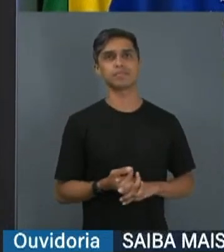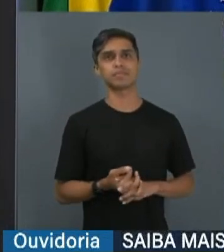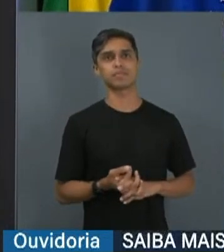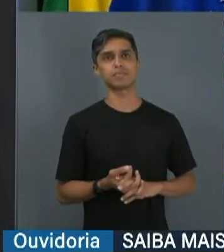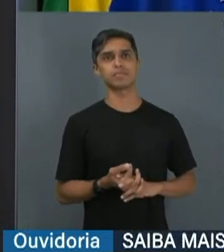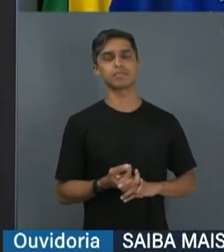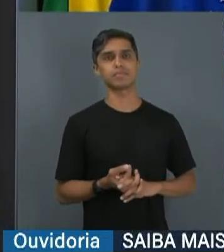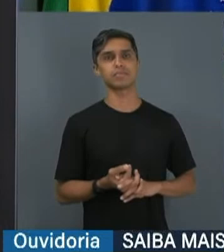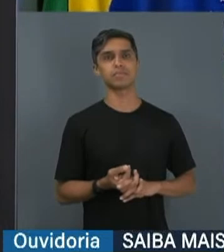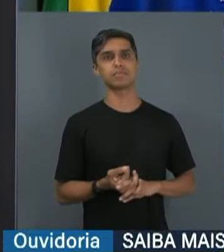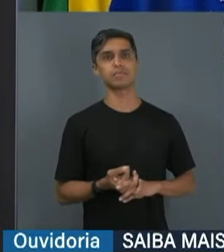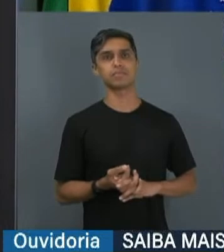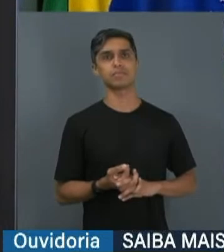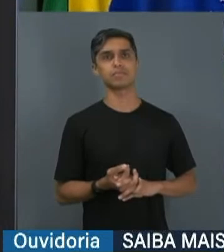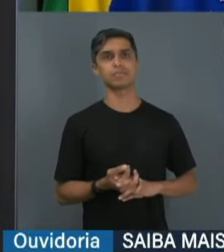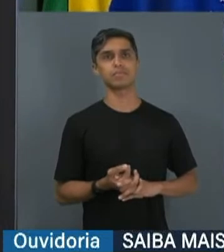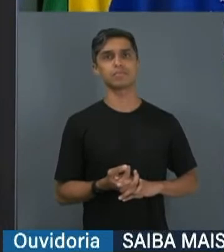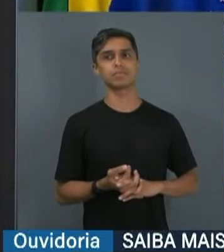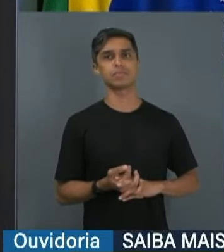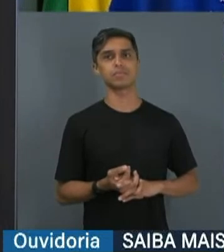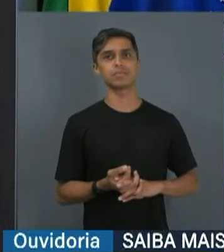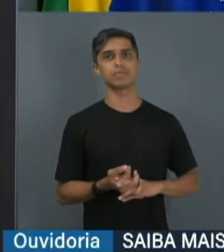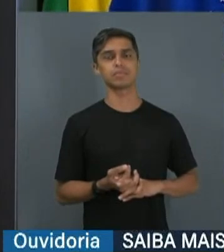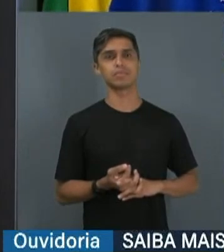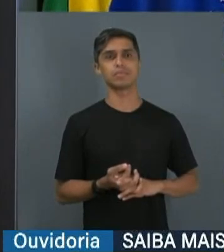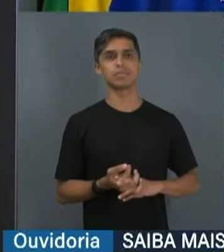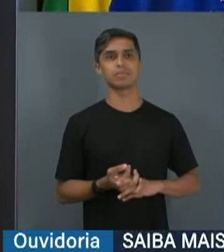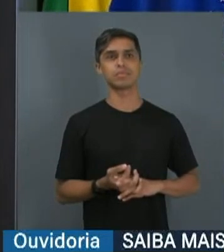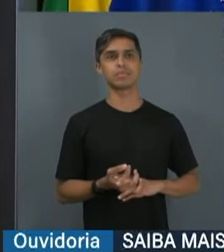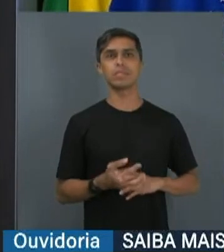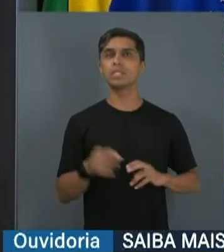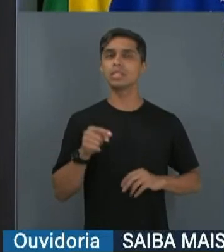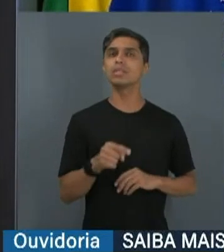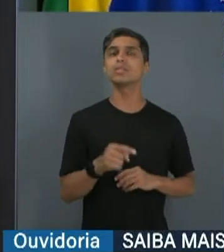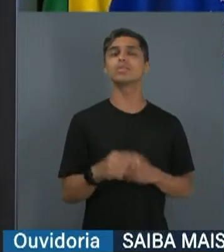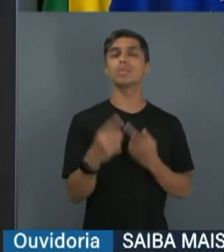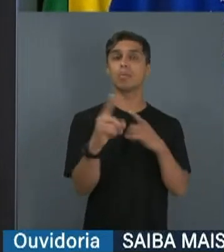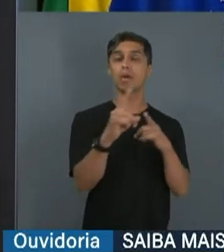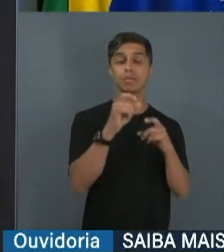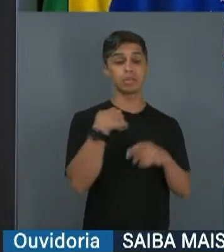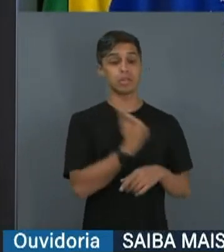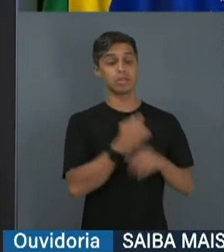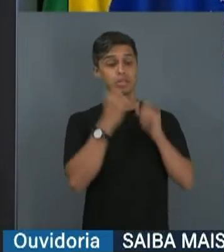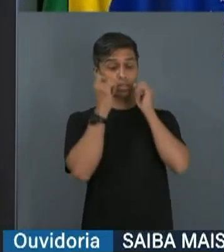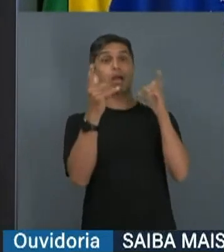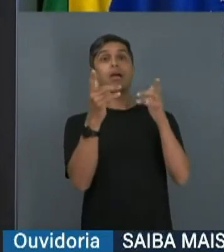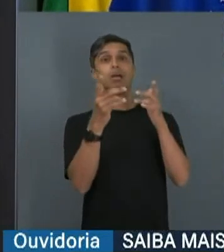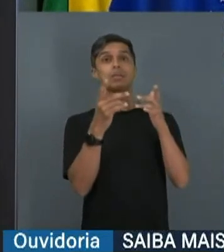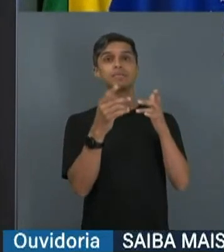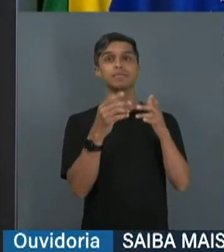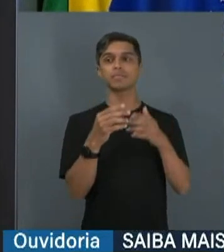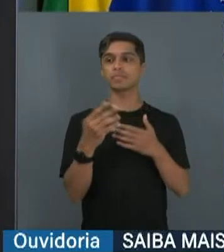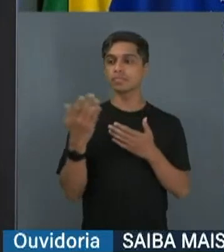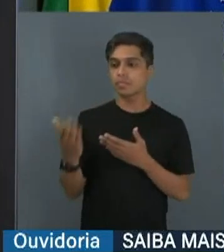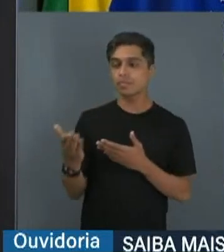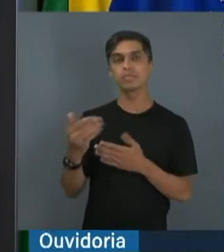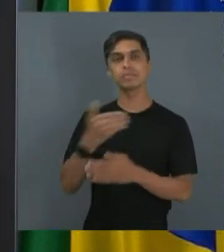Isso está acordando e vai acordar mais ainda para a derrocada desse